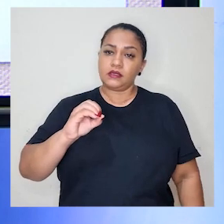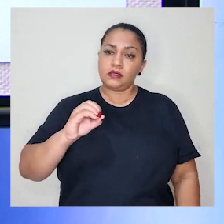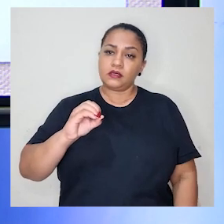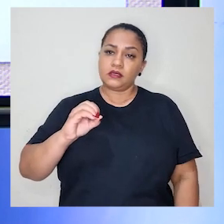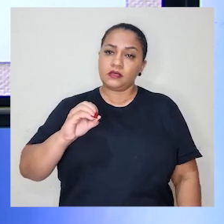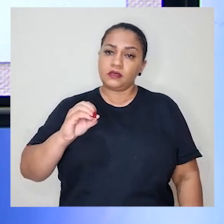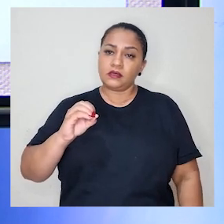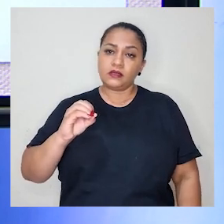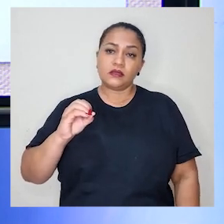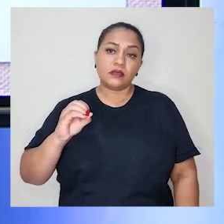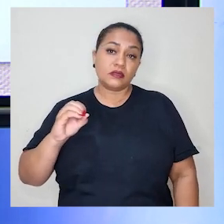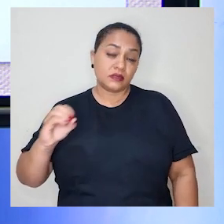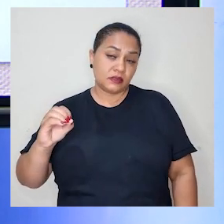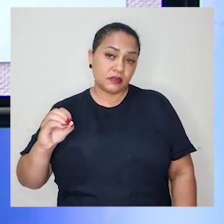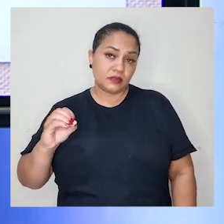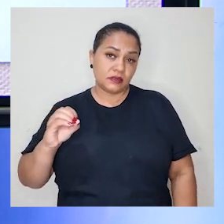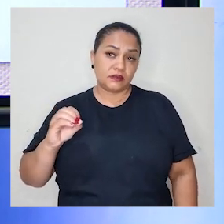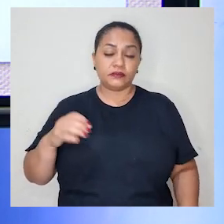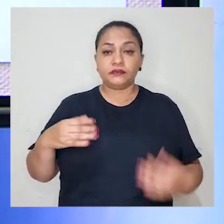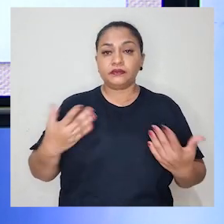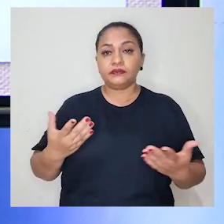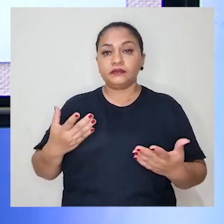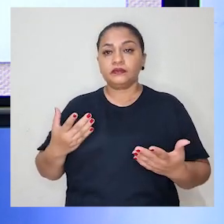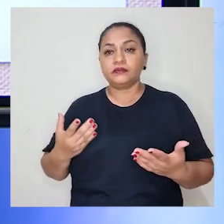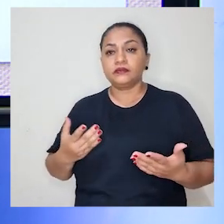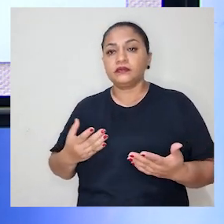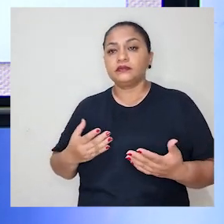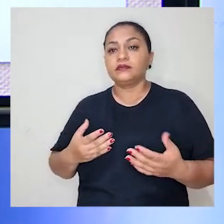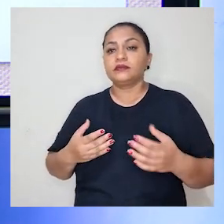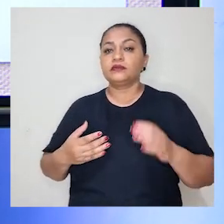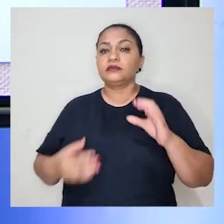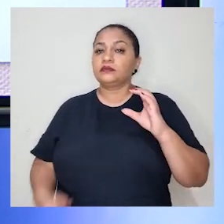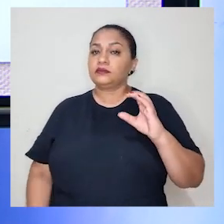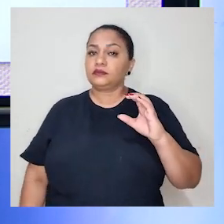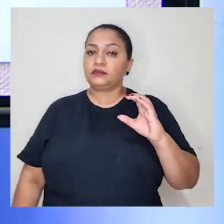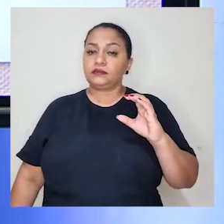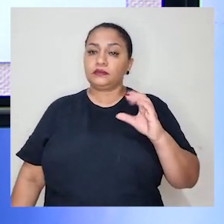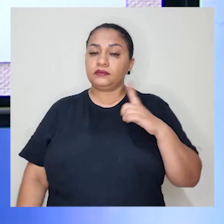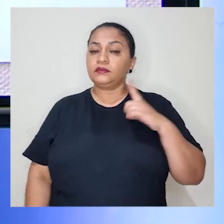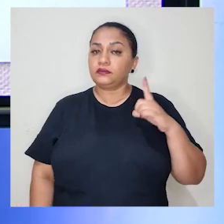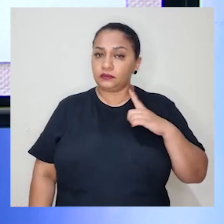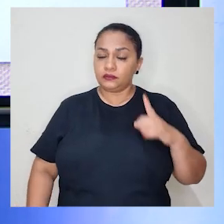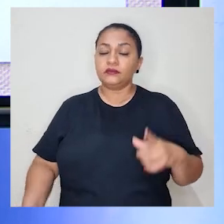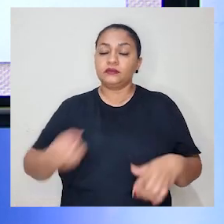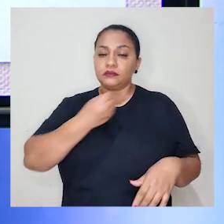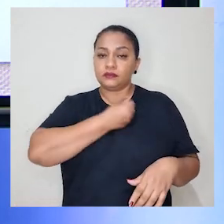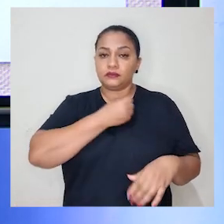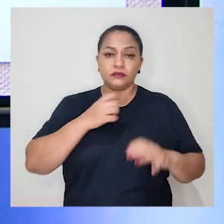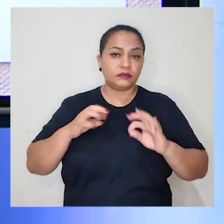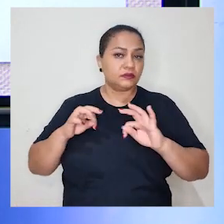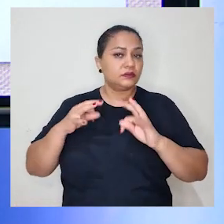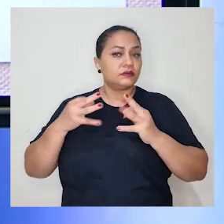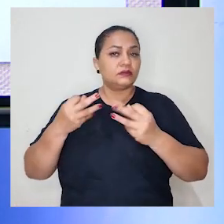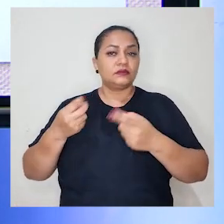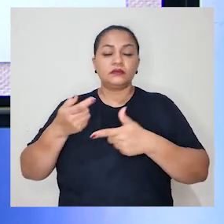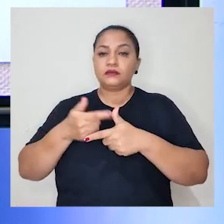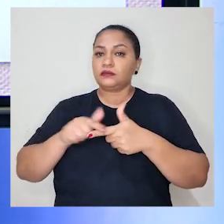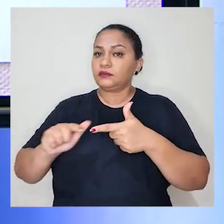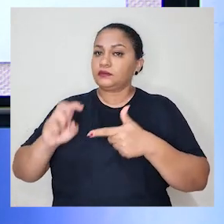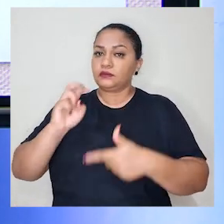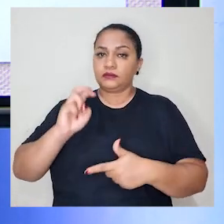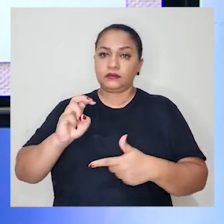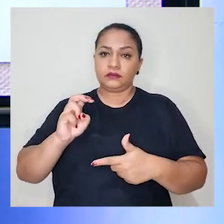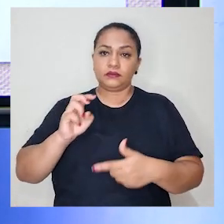aqui termina em 5, aqui termina em 0. Então, a alternativa C tem números, todos eles são divisíveis por 5.